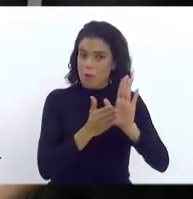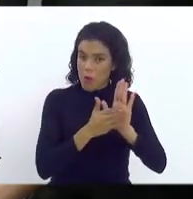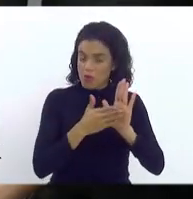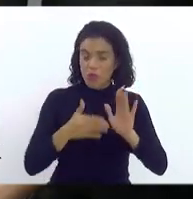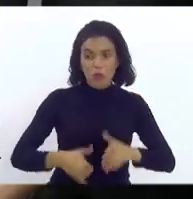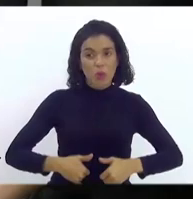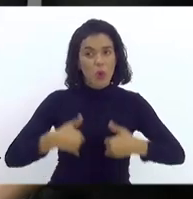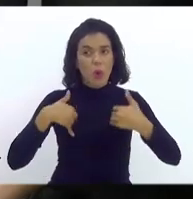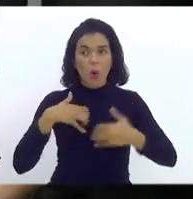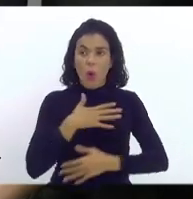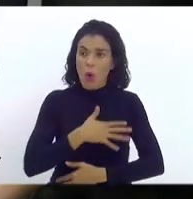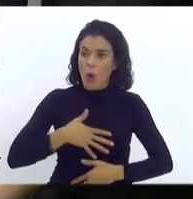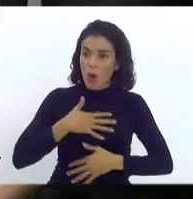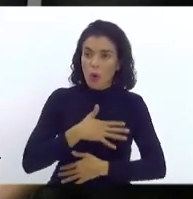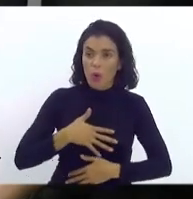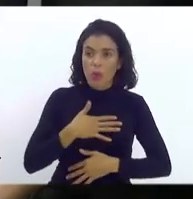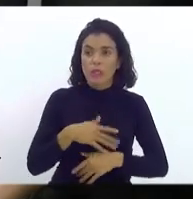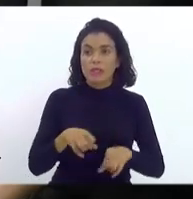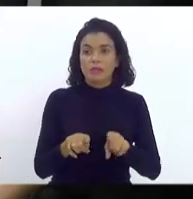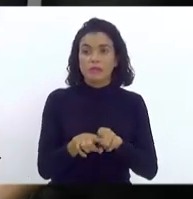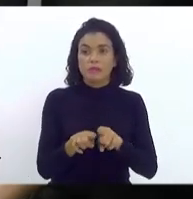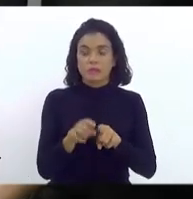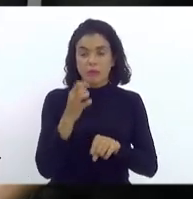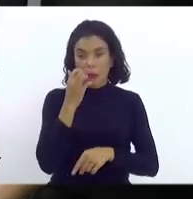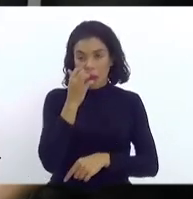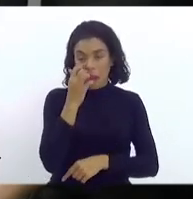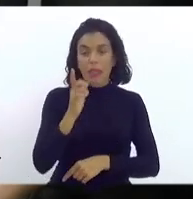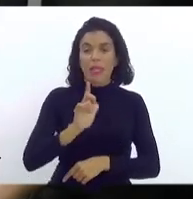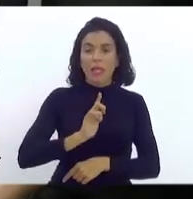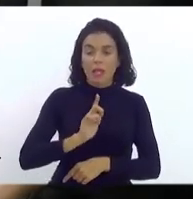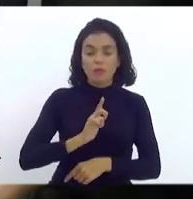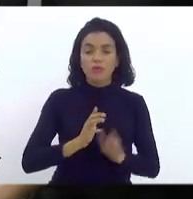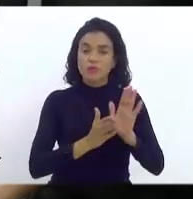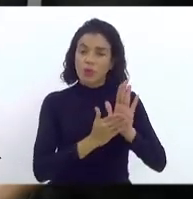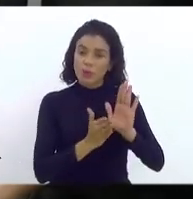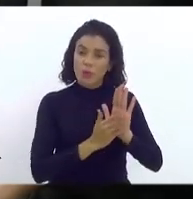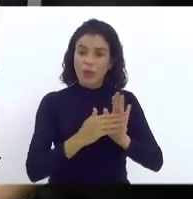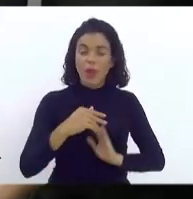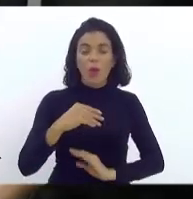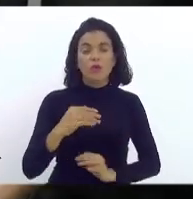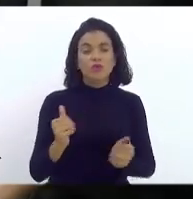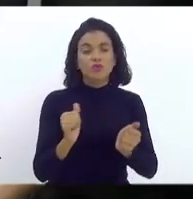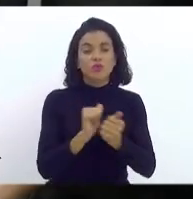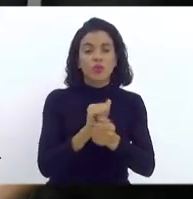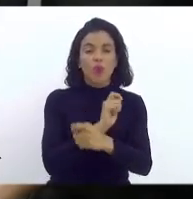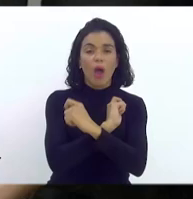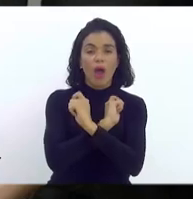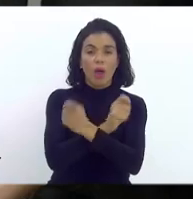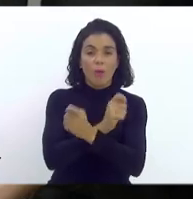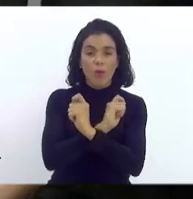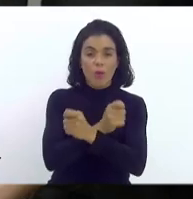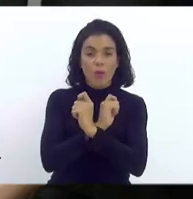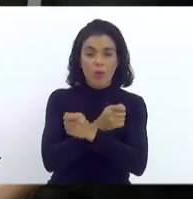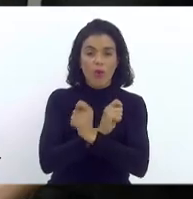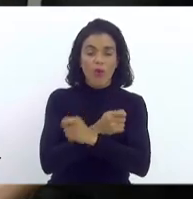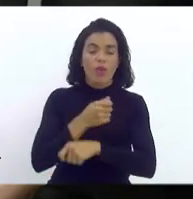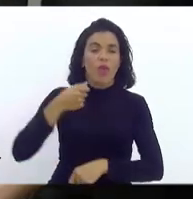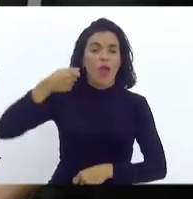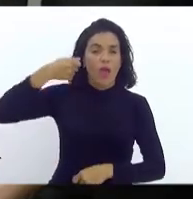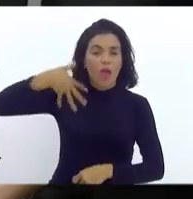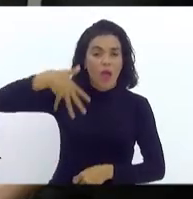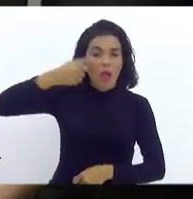orgulha. Também temos aqui um projeto com a PUC, com audiovisual, projeto